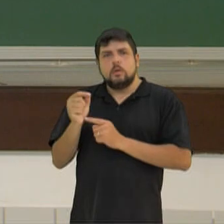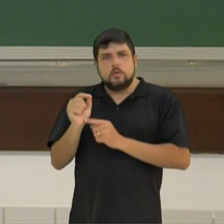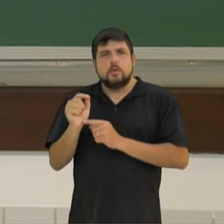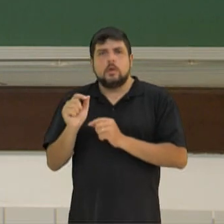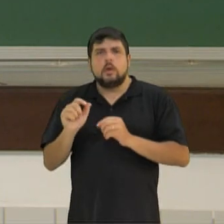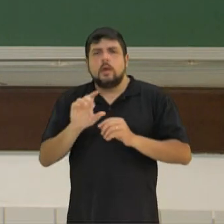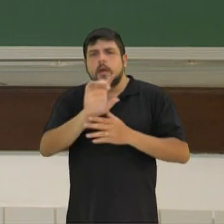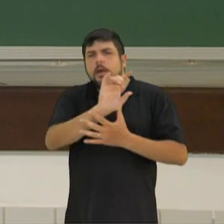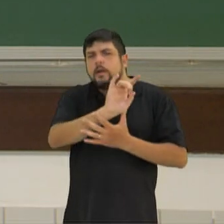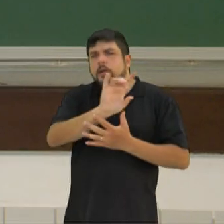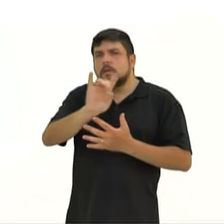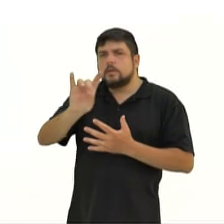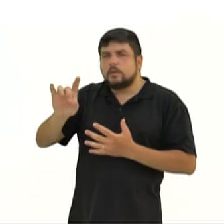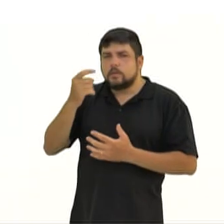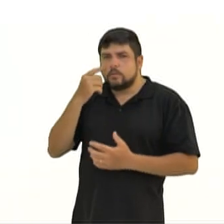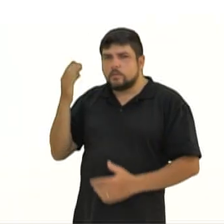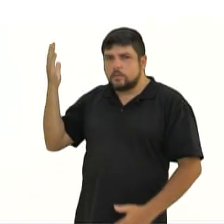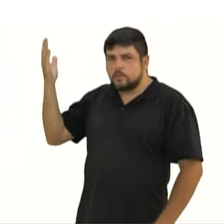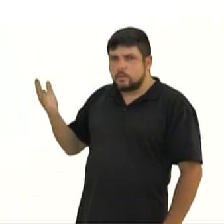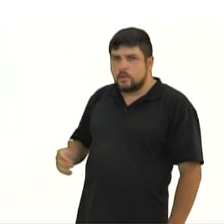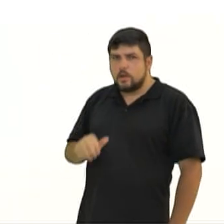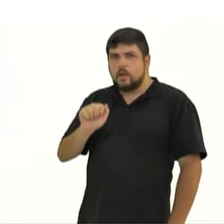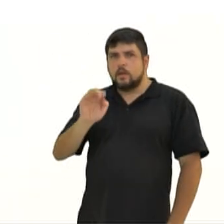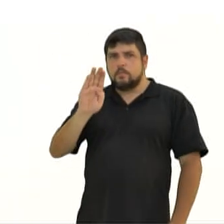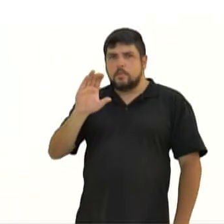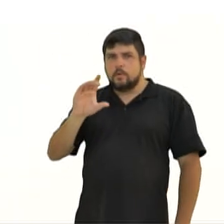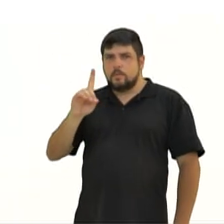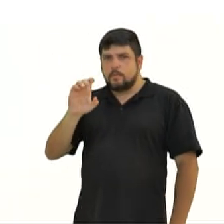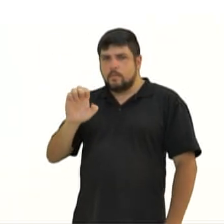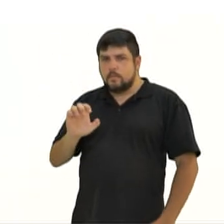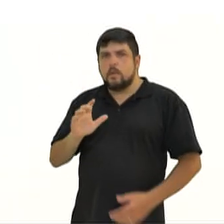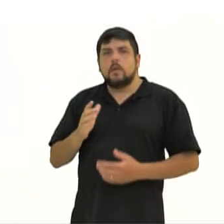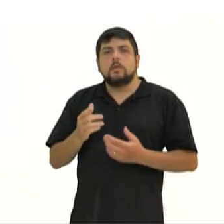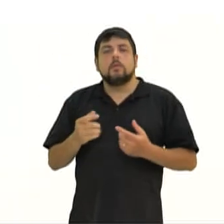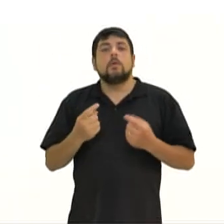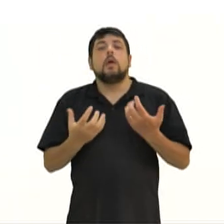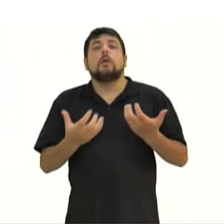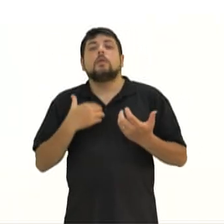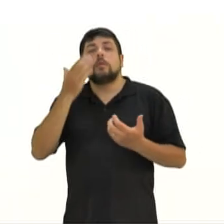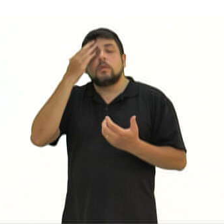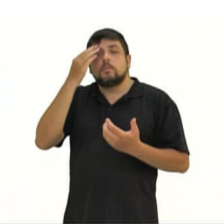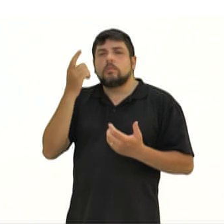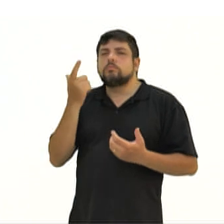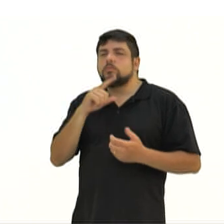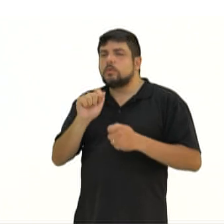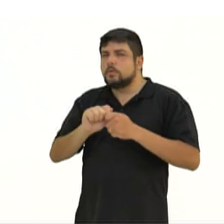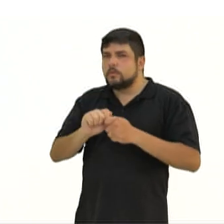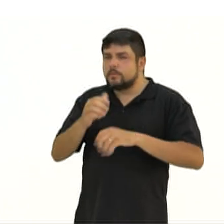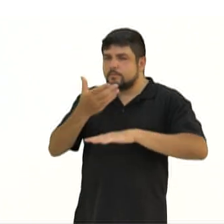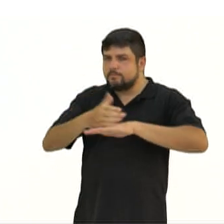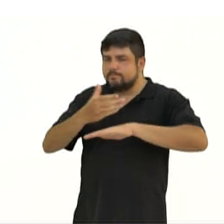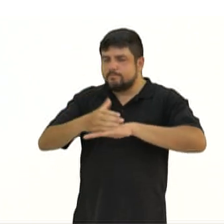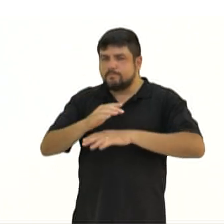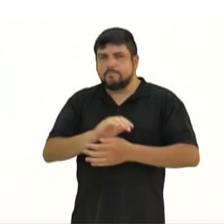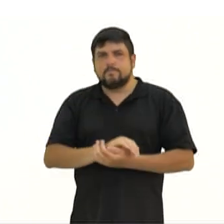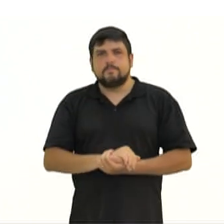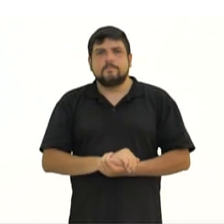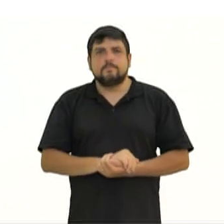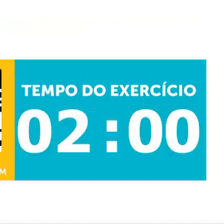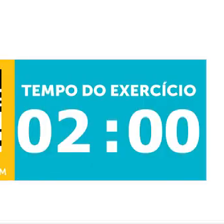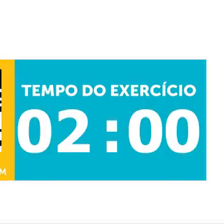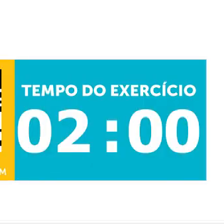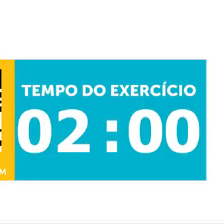espécies químicas abaixo. A, B, C e D. Quero saber se você consegue fazer os NOx das substâncias ali.